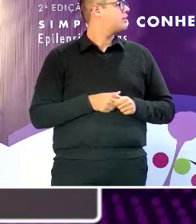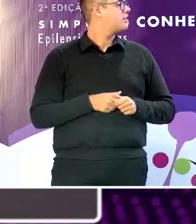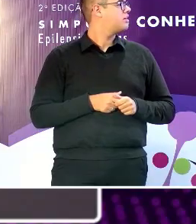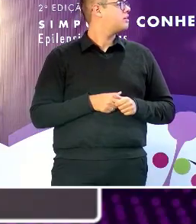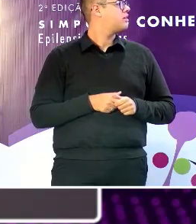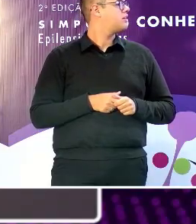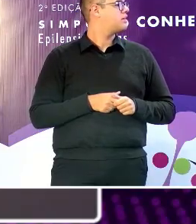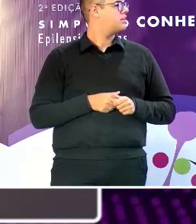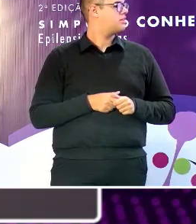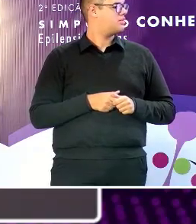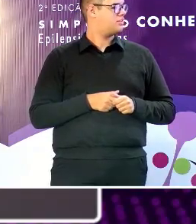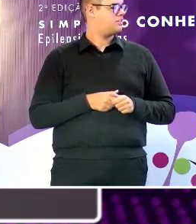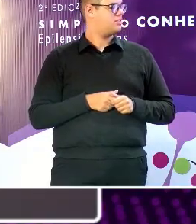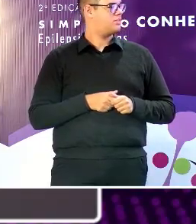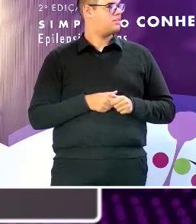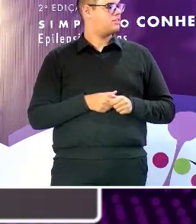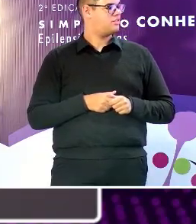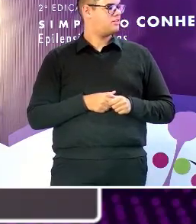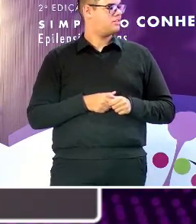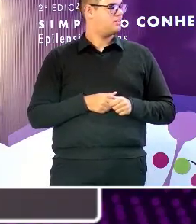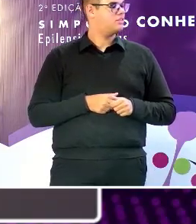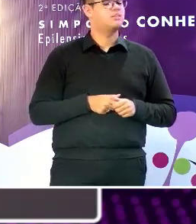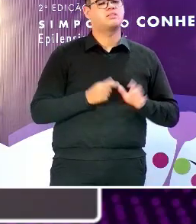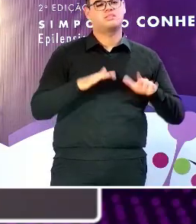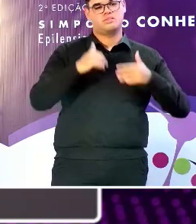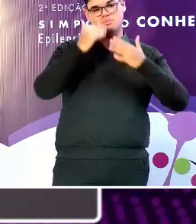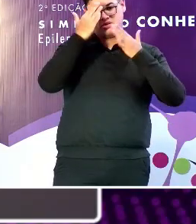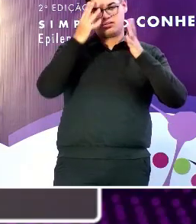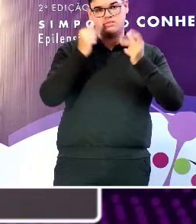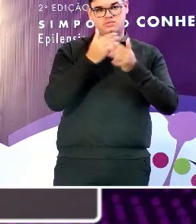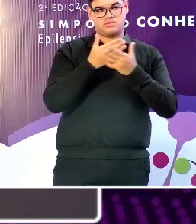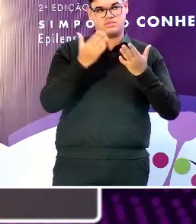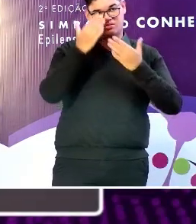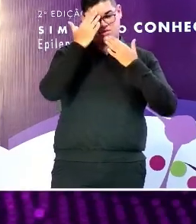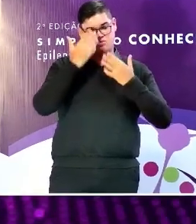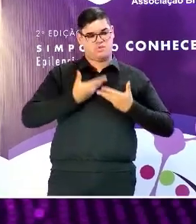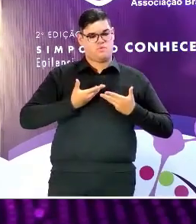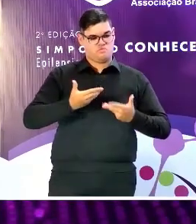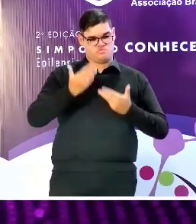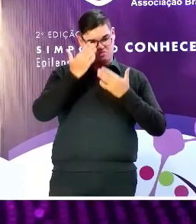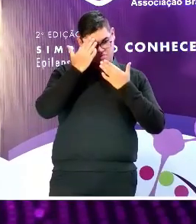Ah, tá. Gente, então, muito obrigada pelo convite.